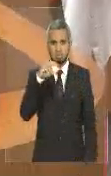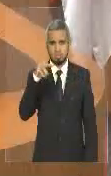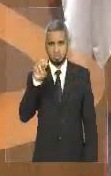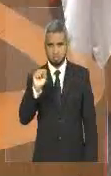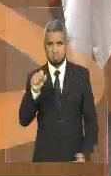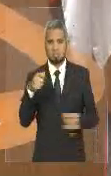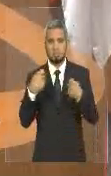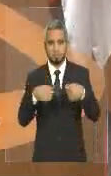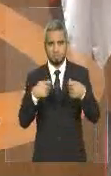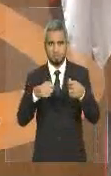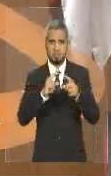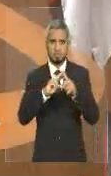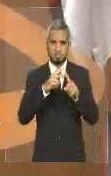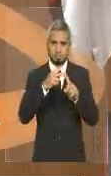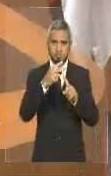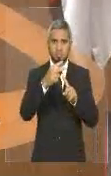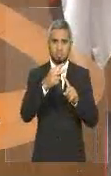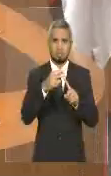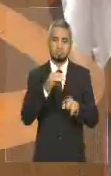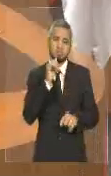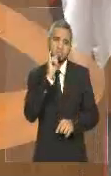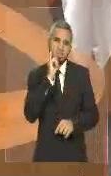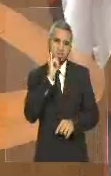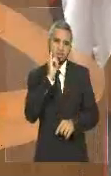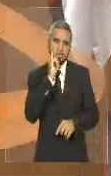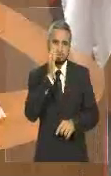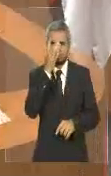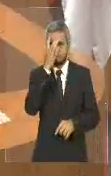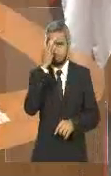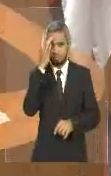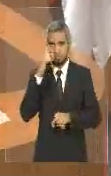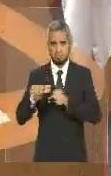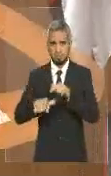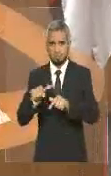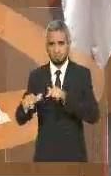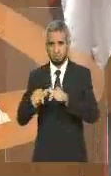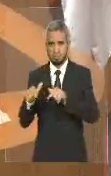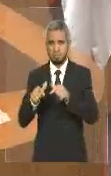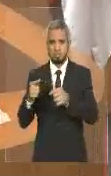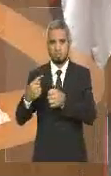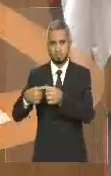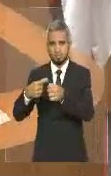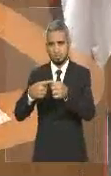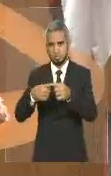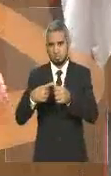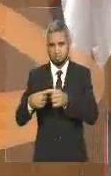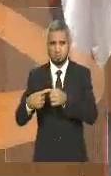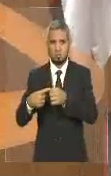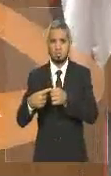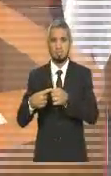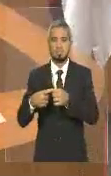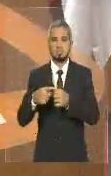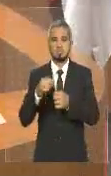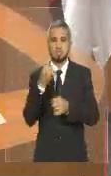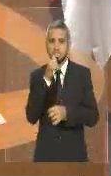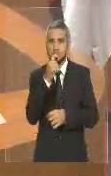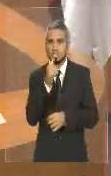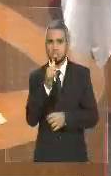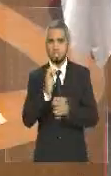Explicou, por exemplo, que os produtores rurais que consomem até 300 kW estão isentos,